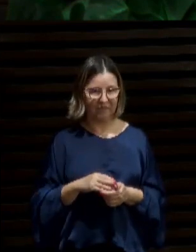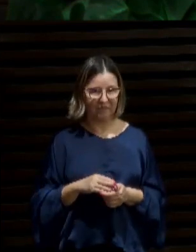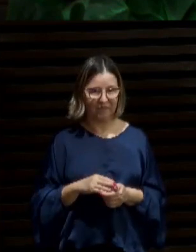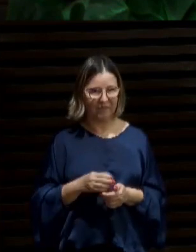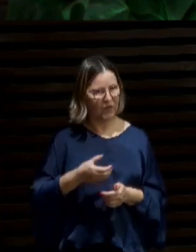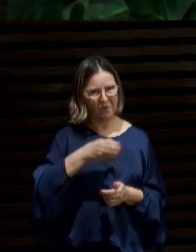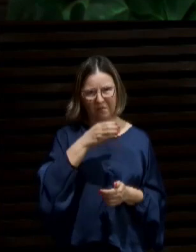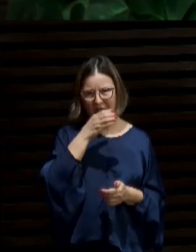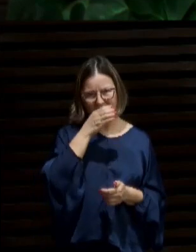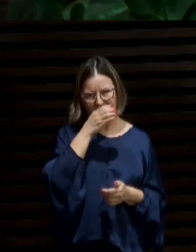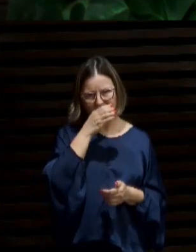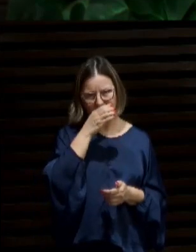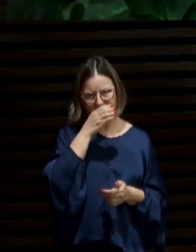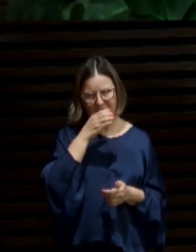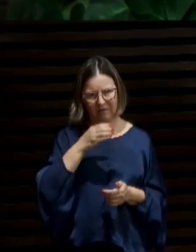um borobô,